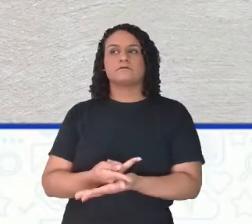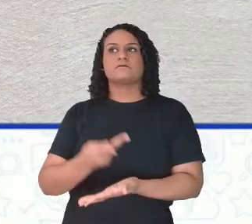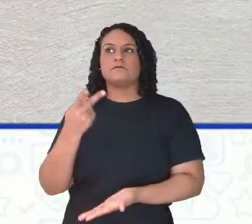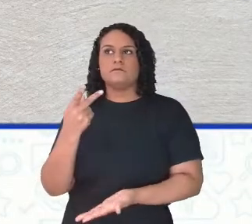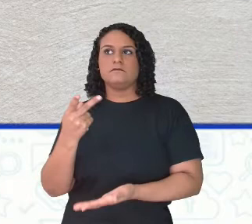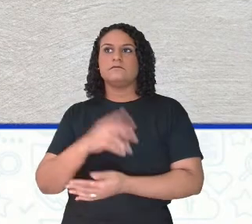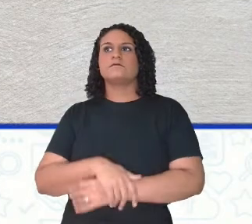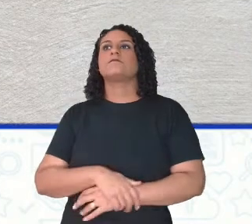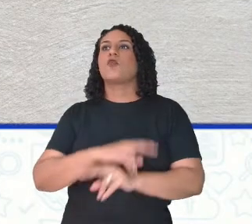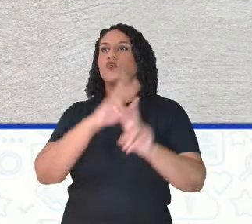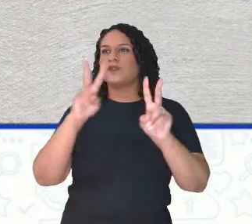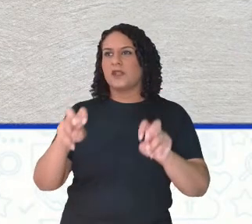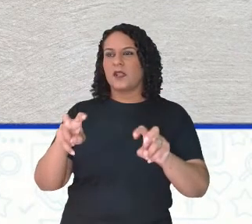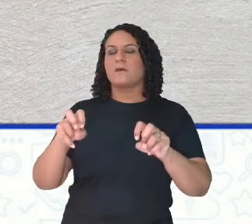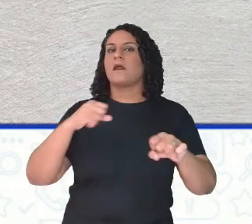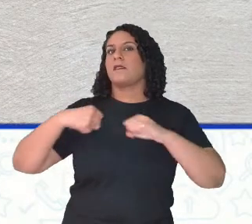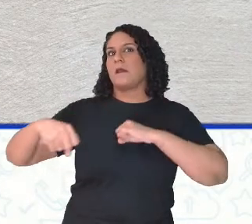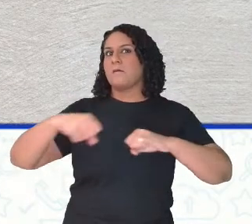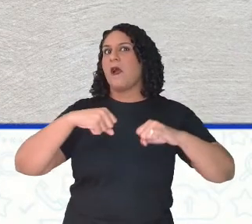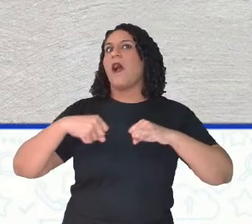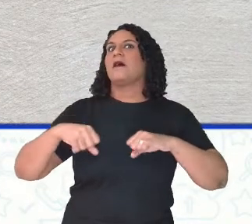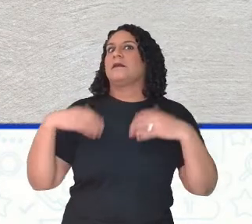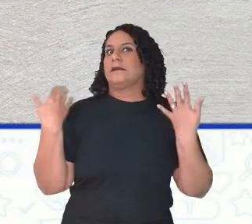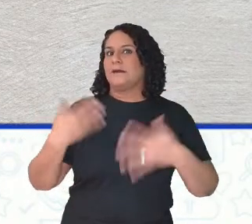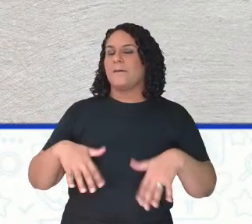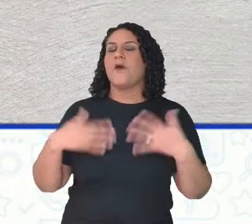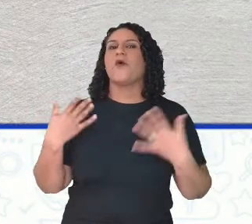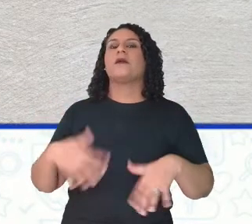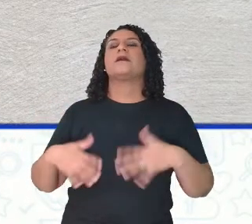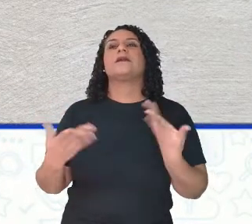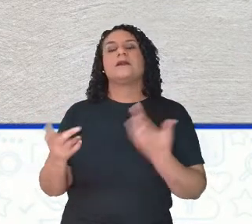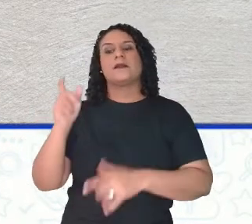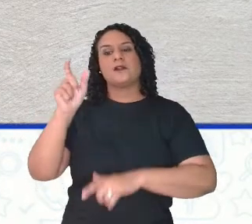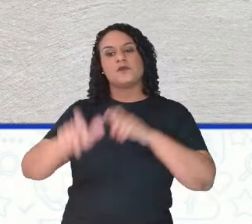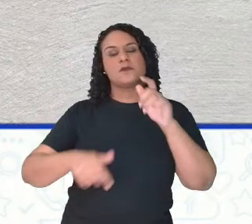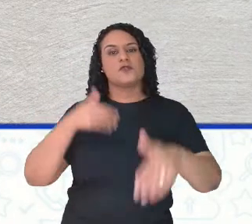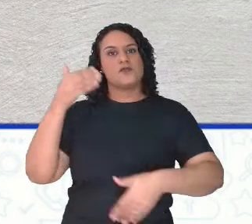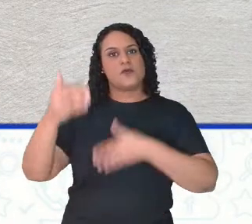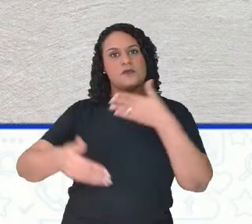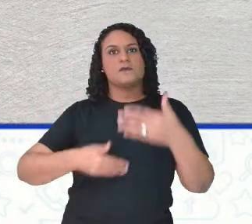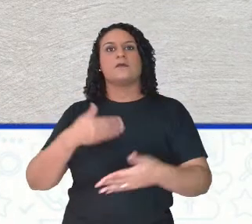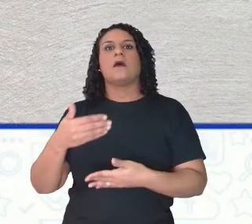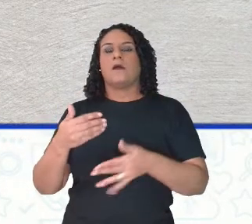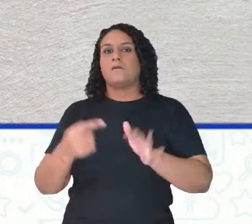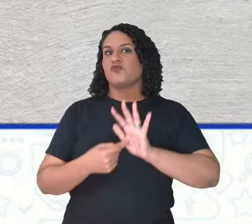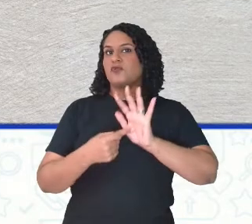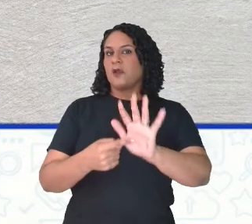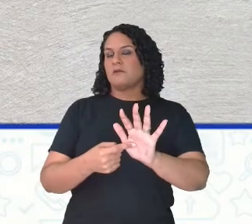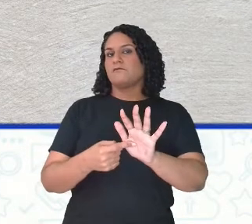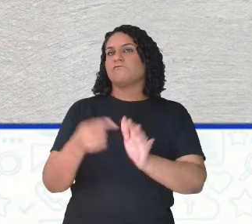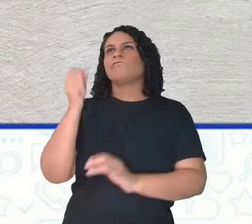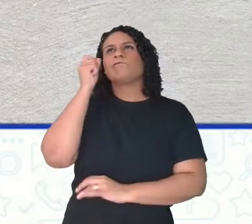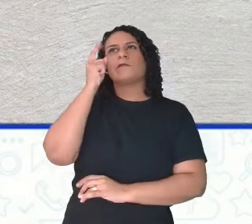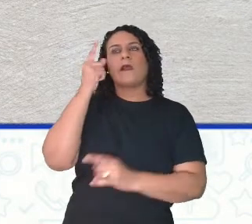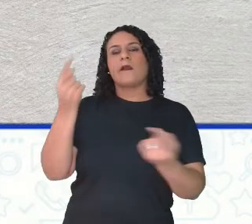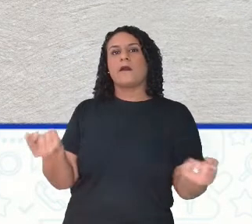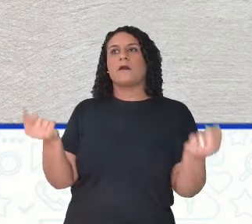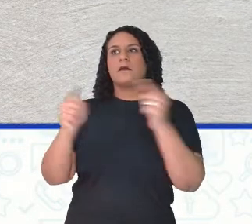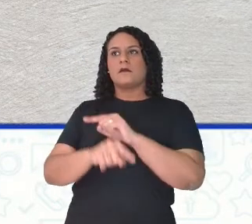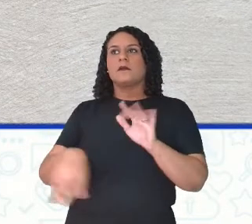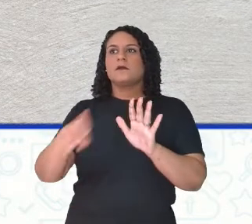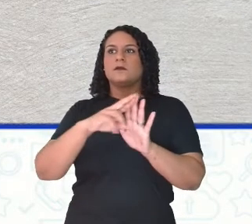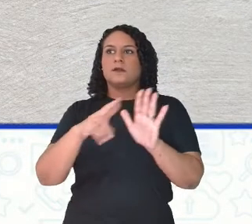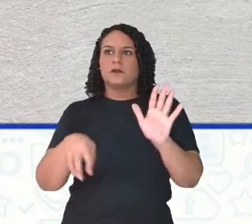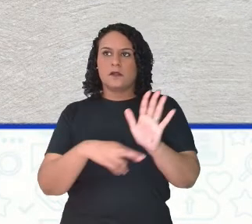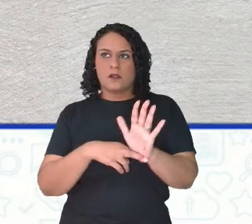realizado com temas polêmicos, né? E seus participantes apresentam ideias controversas. Essa atividade apresenta regras e